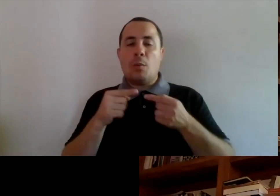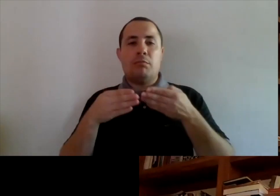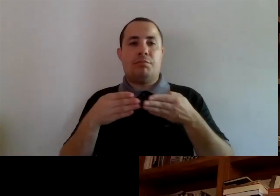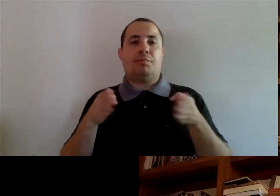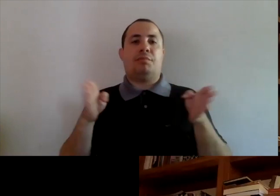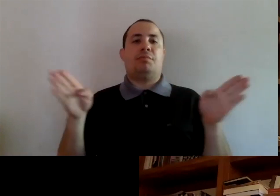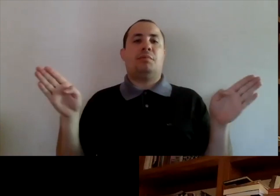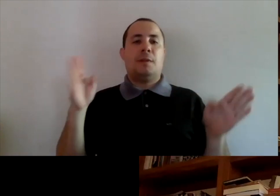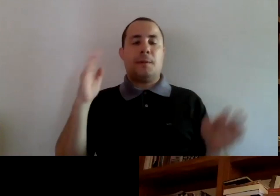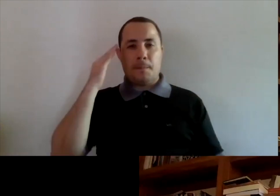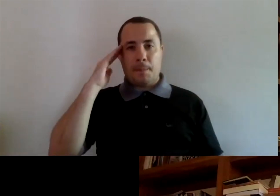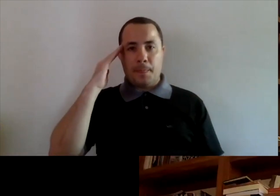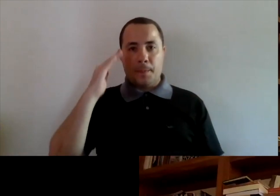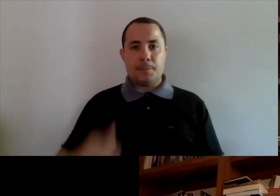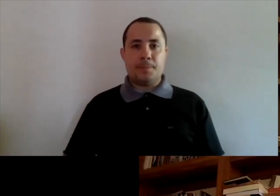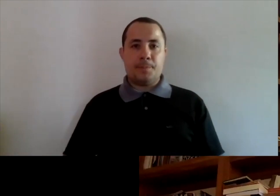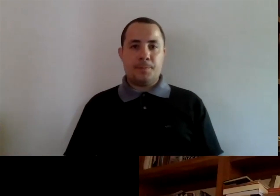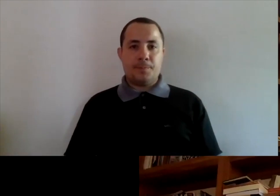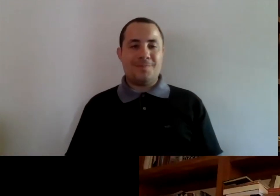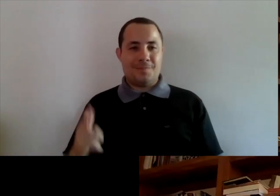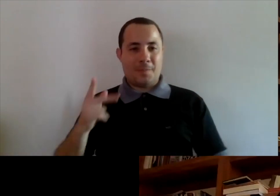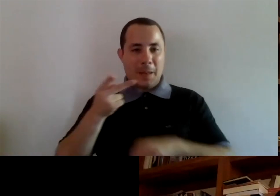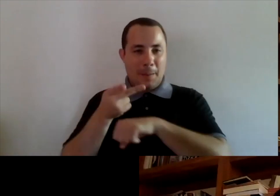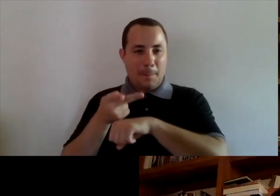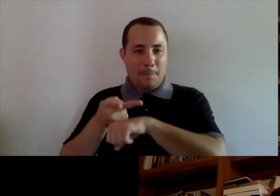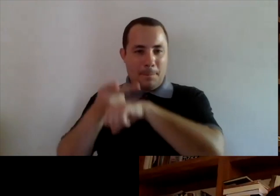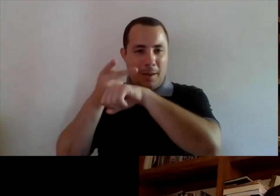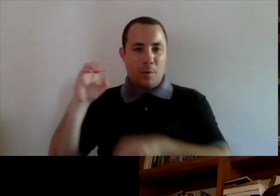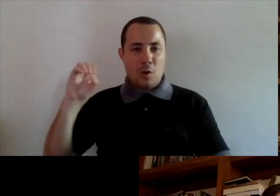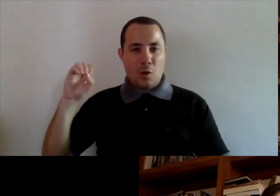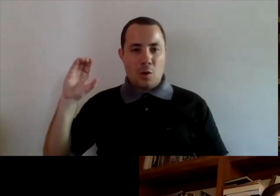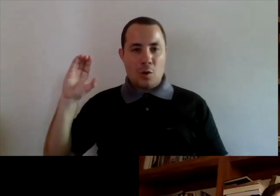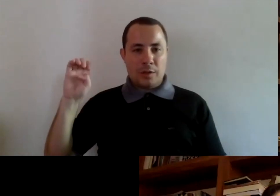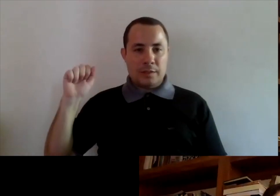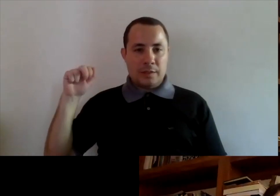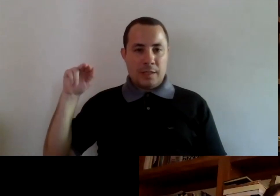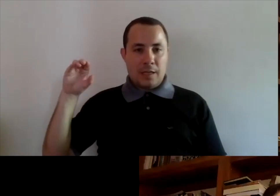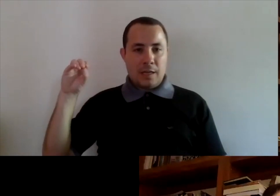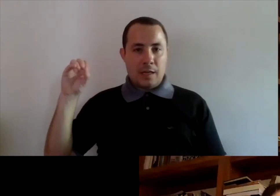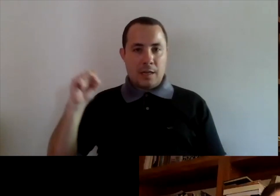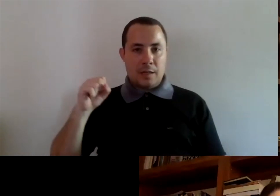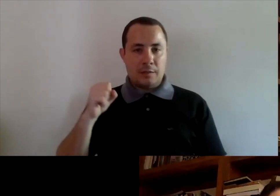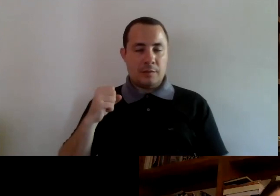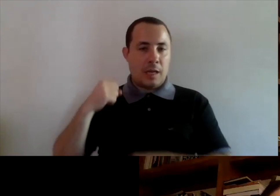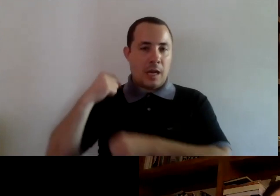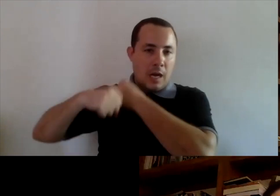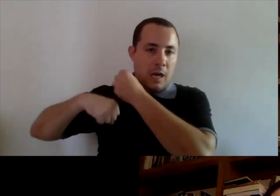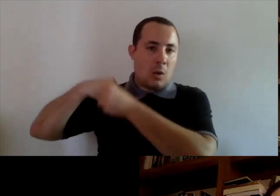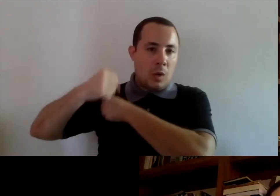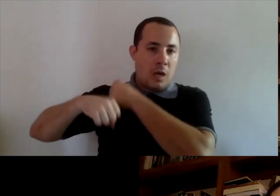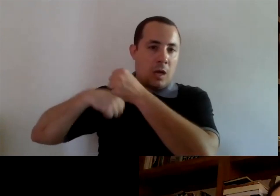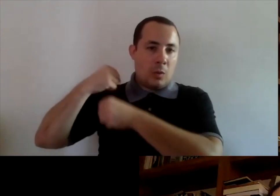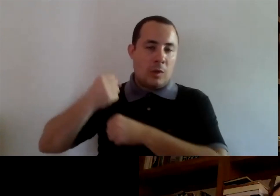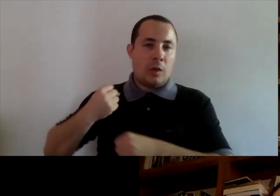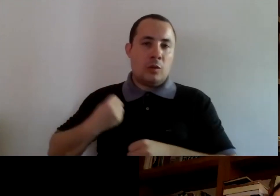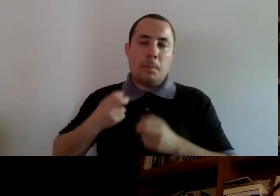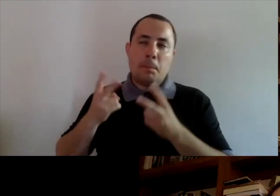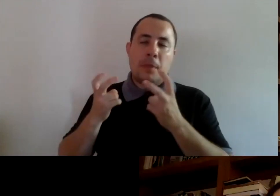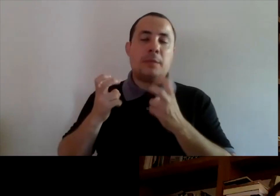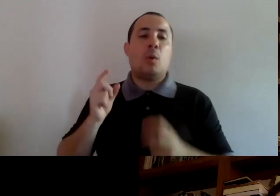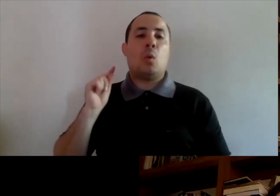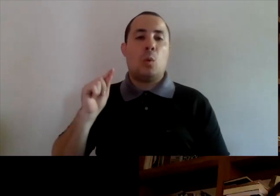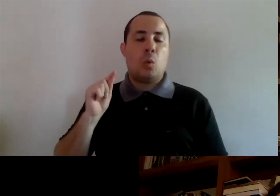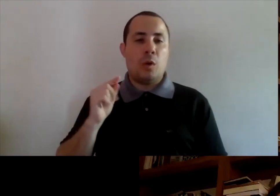Sim. E no Prêmio Oceanos, o que a gente percebeu olhando os números dos últimos anos, né? Em 2018,